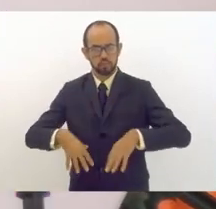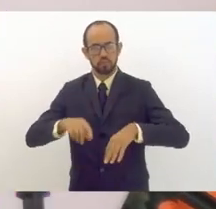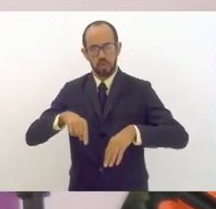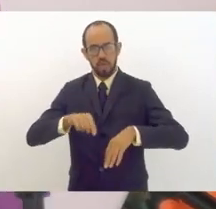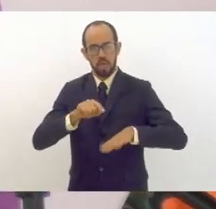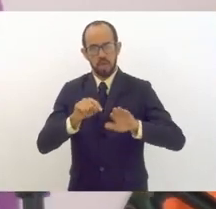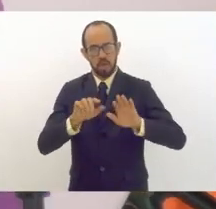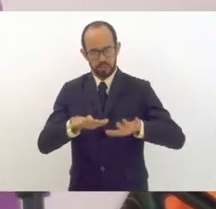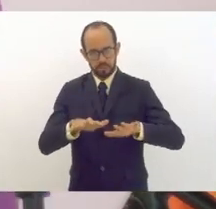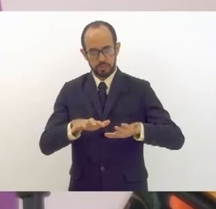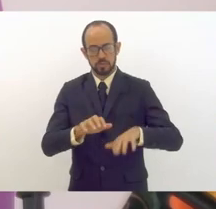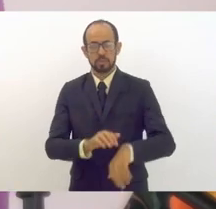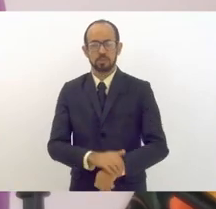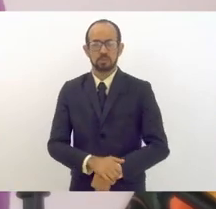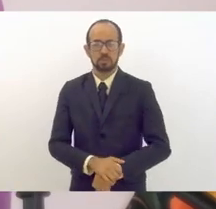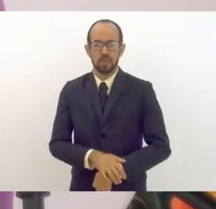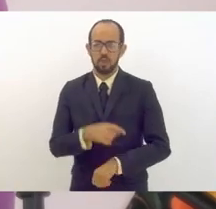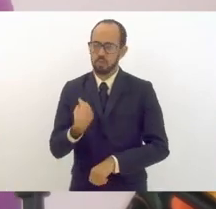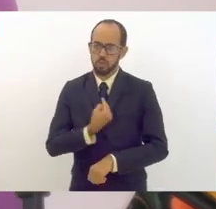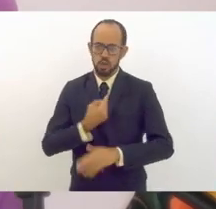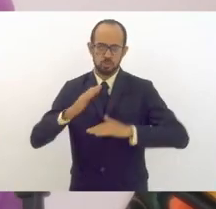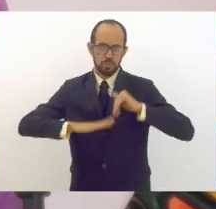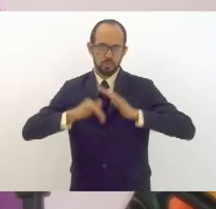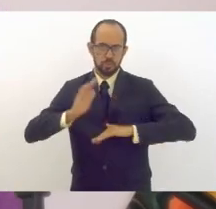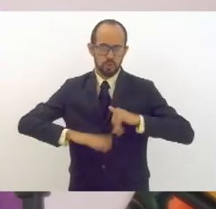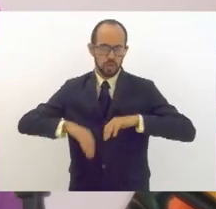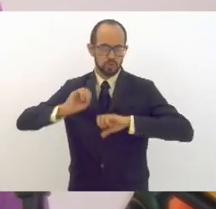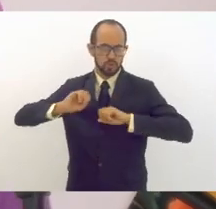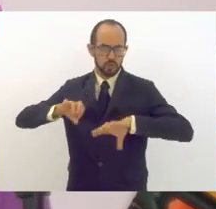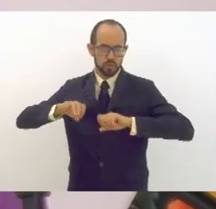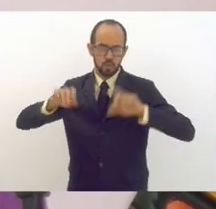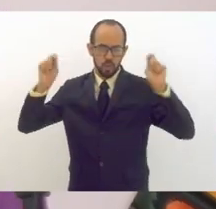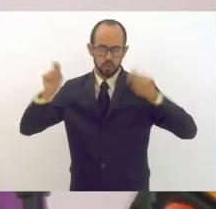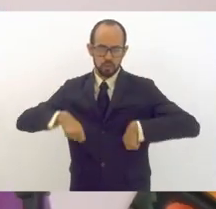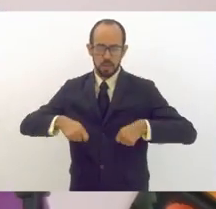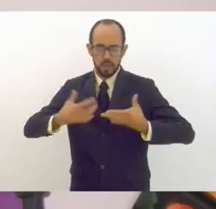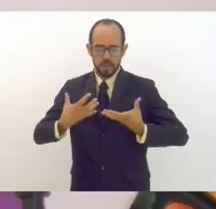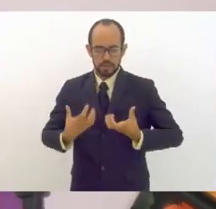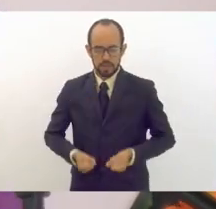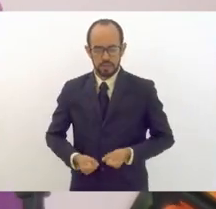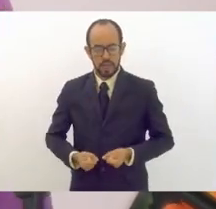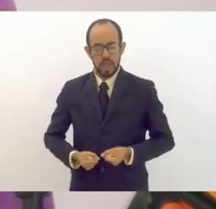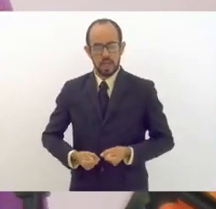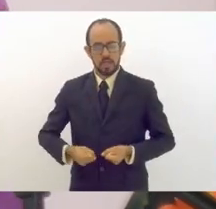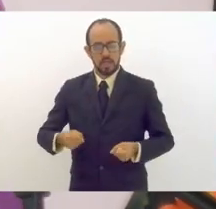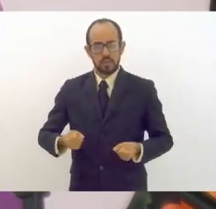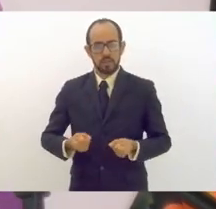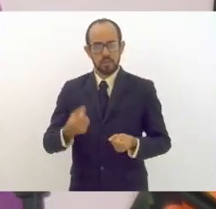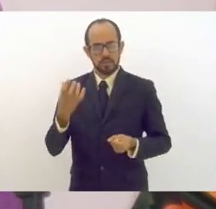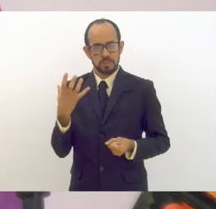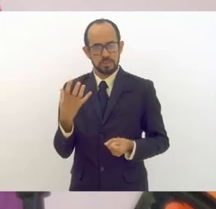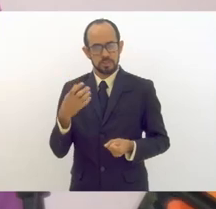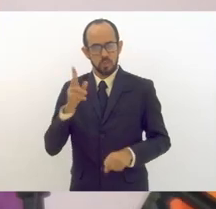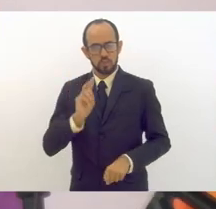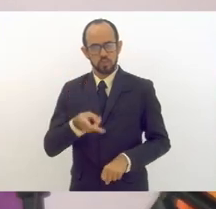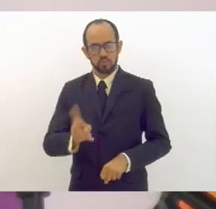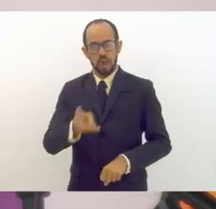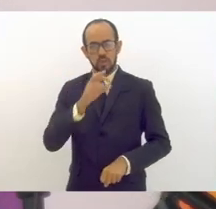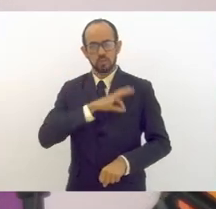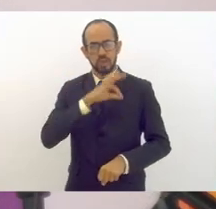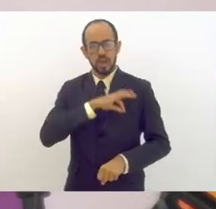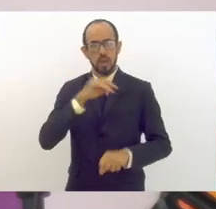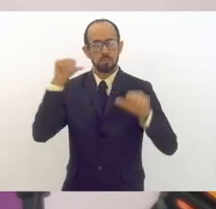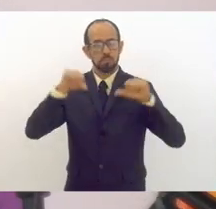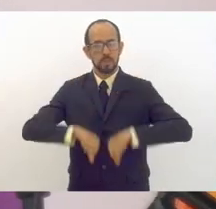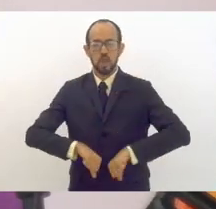Nós, profissionais de educação, não aceitaremos mais um ano recebendo os piores salários da nossa